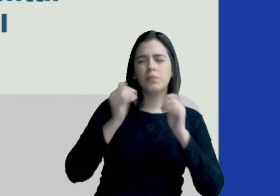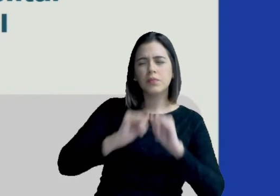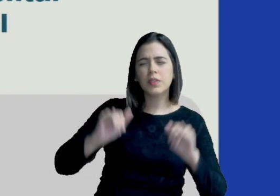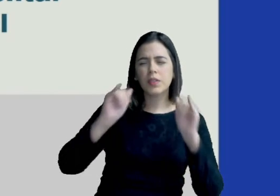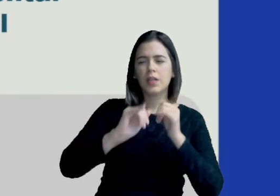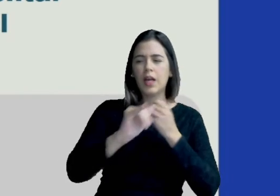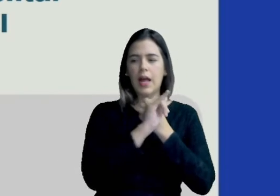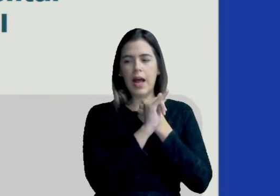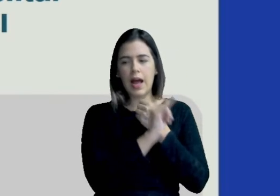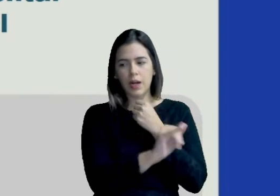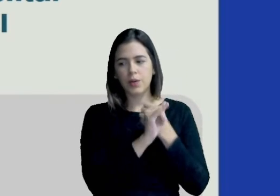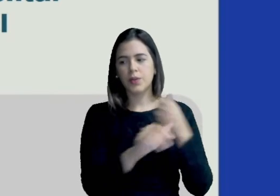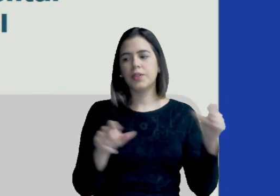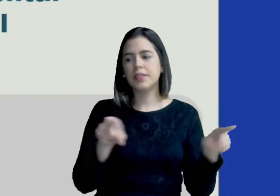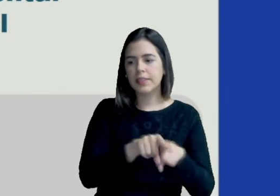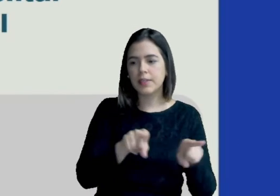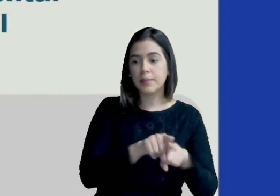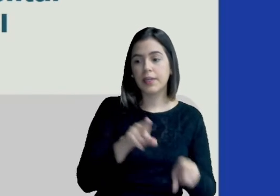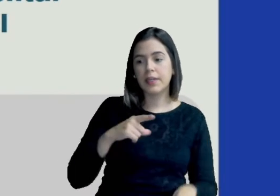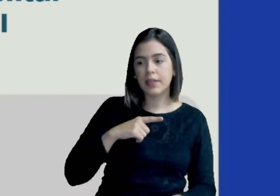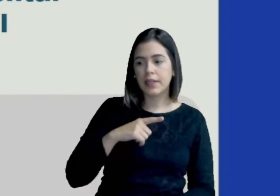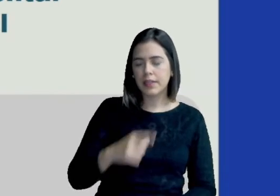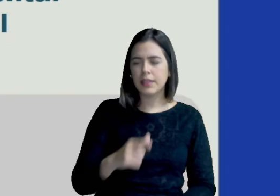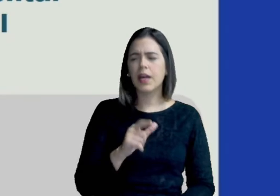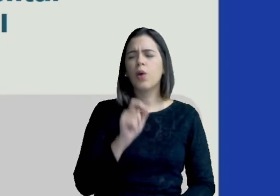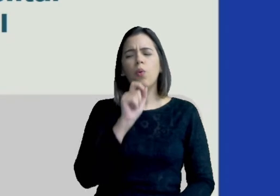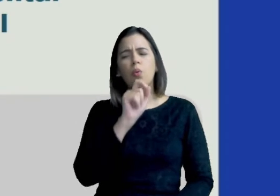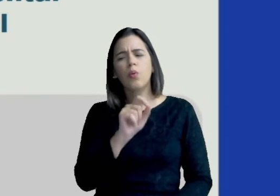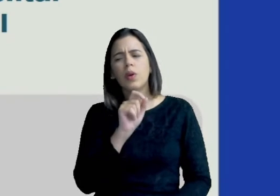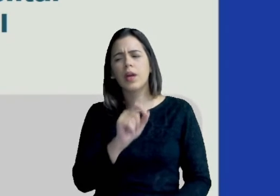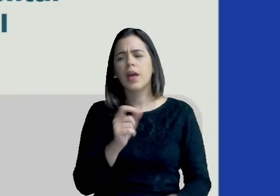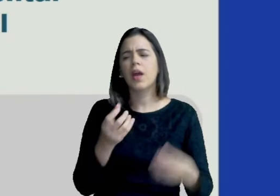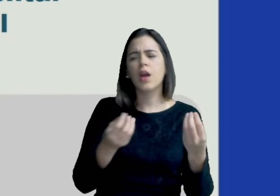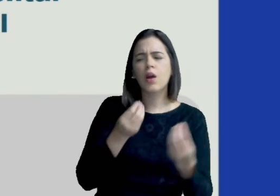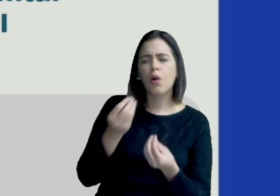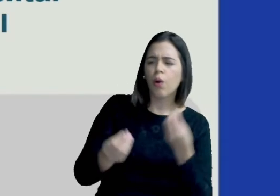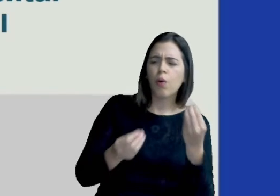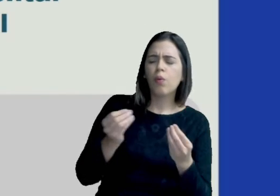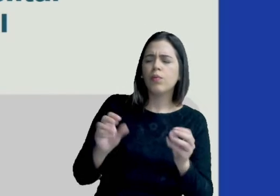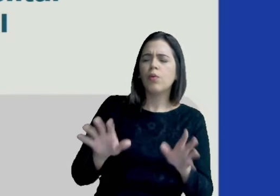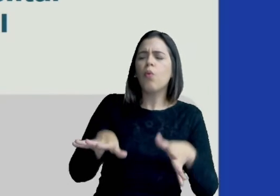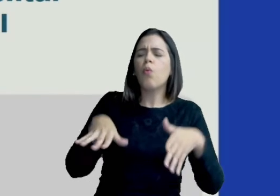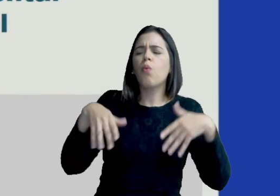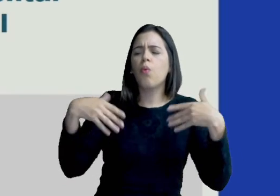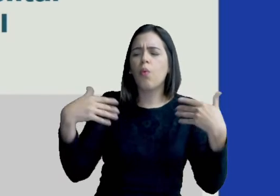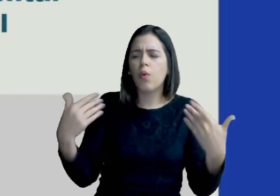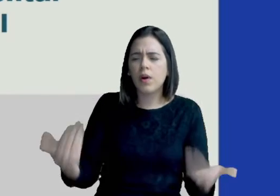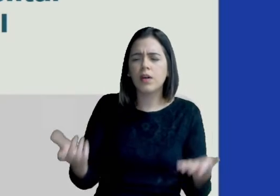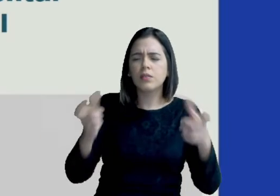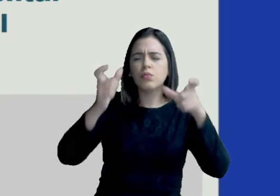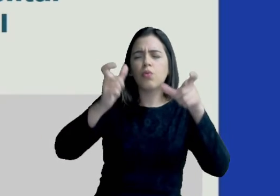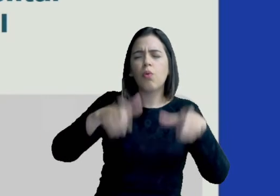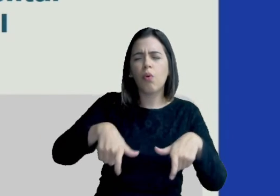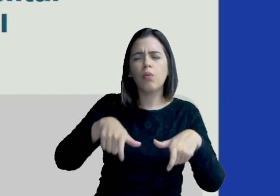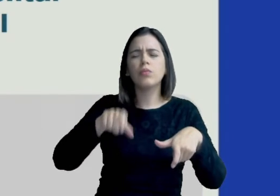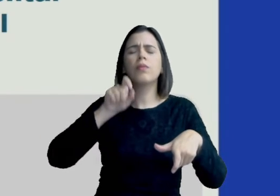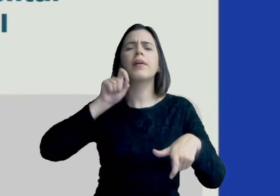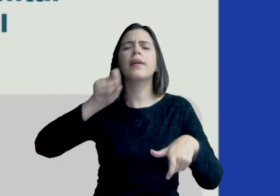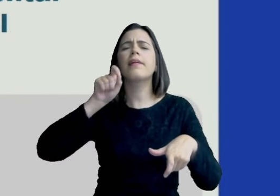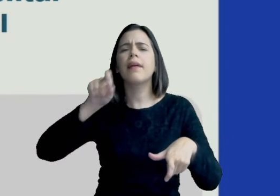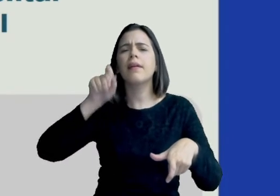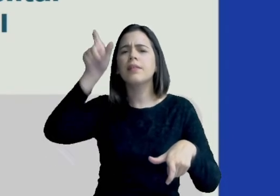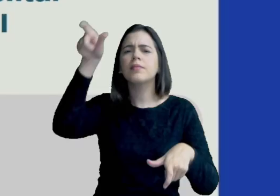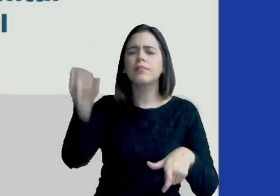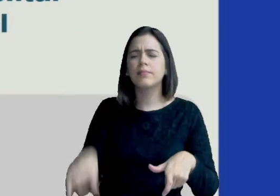é, como em la notícia, em la crônica também há um que um como, um quando, um donde e um